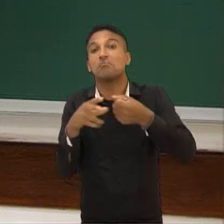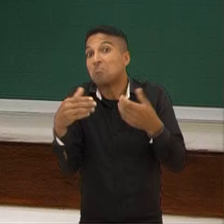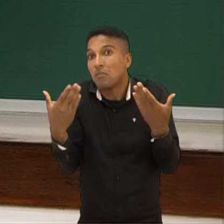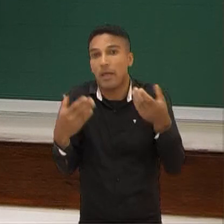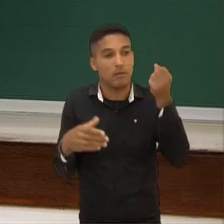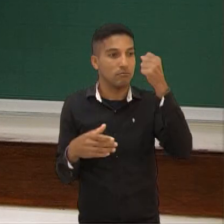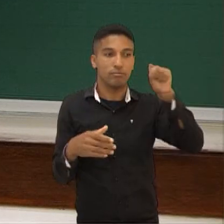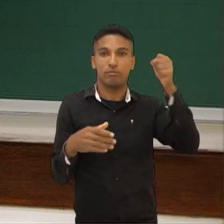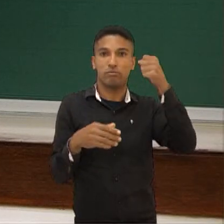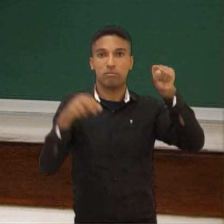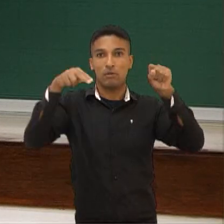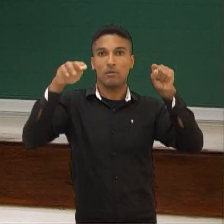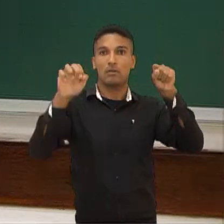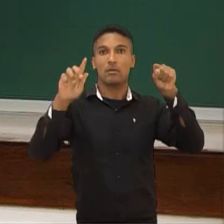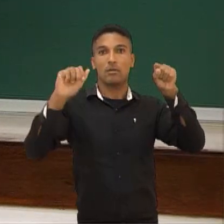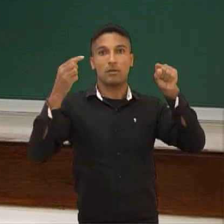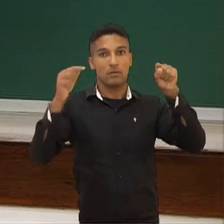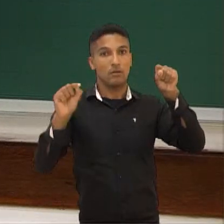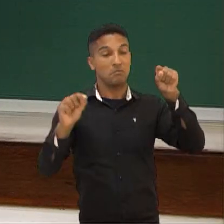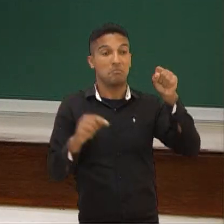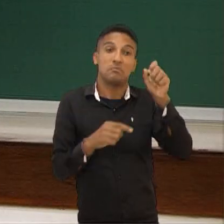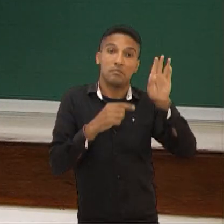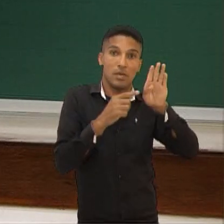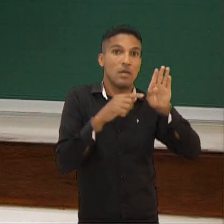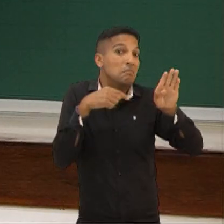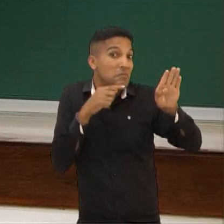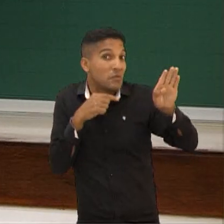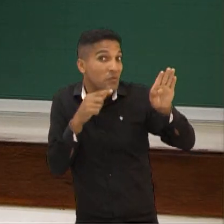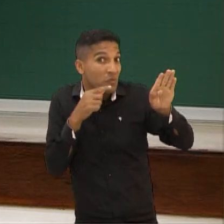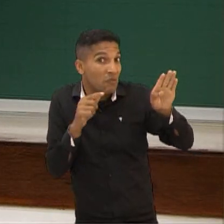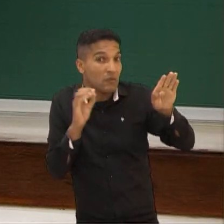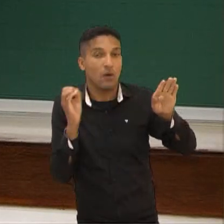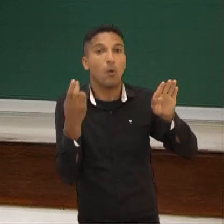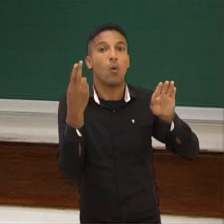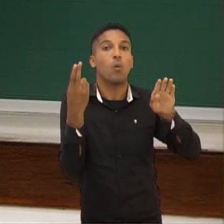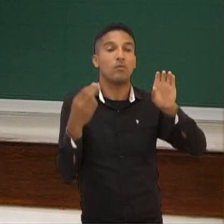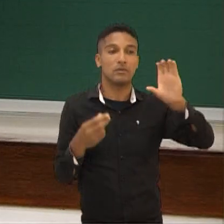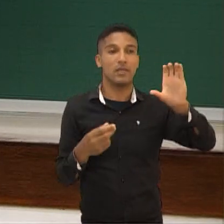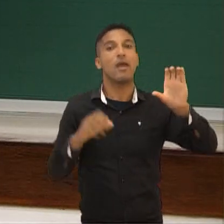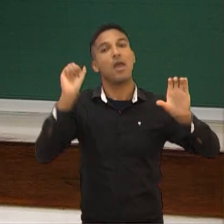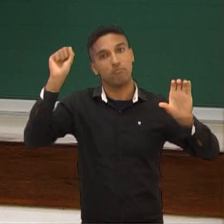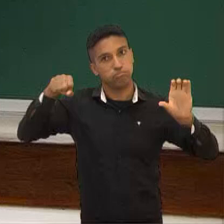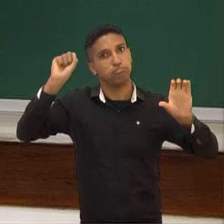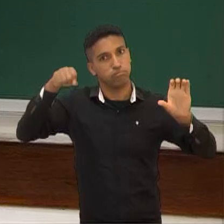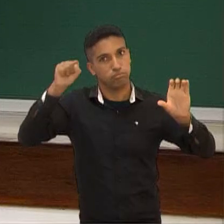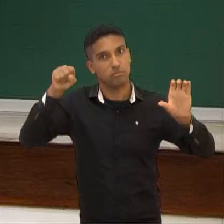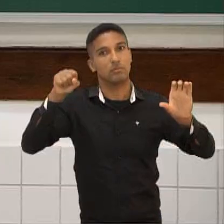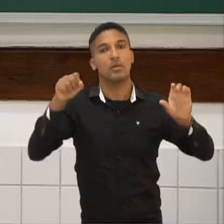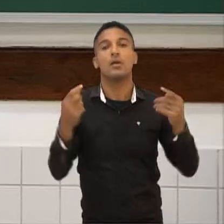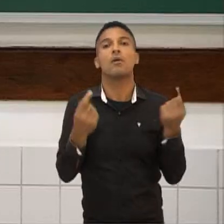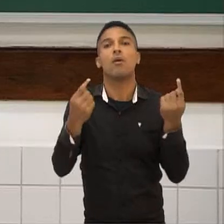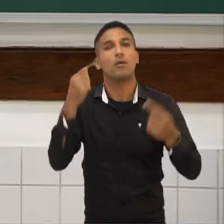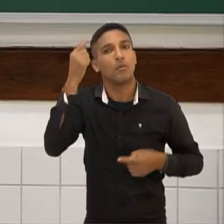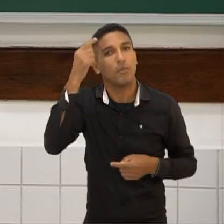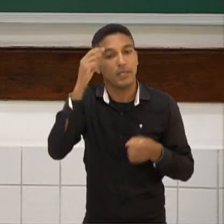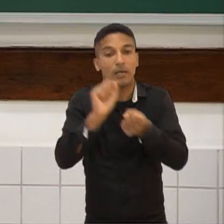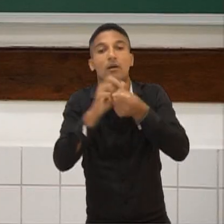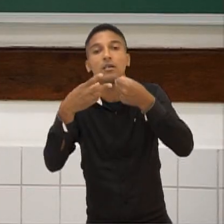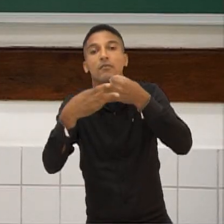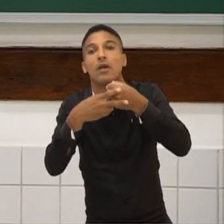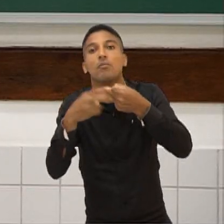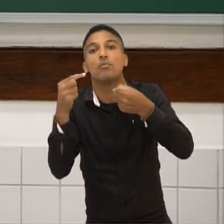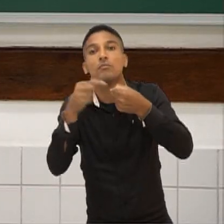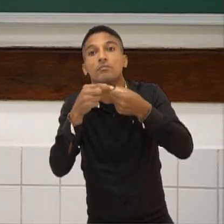Letra B, de dúvida, ou letra C, de afirmação? Pensem um pouquinho aí, relembrem sobre tudo que nós conversamos